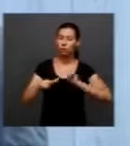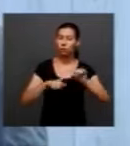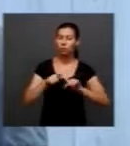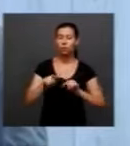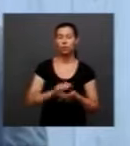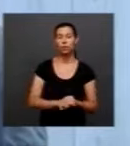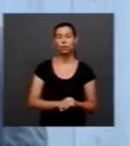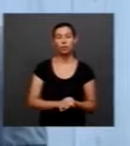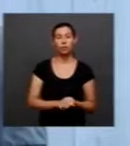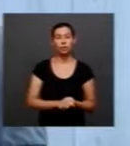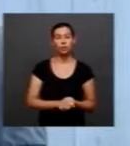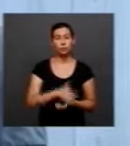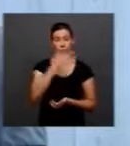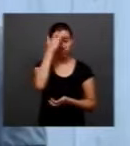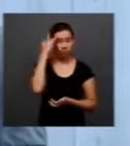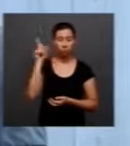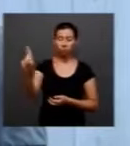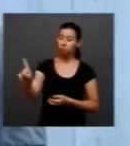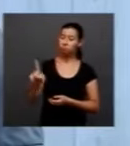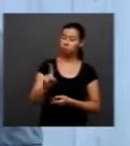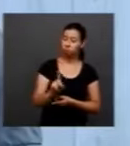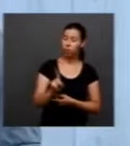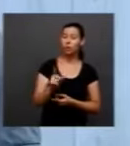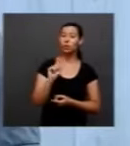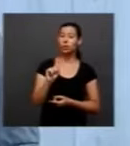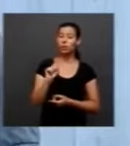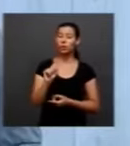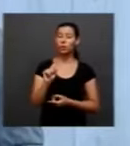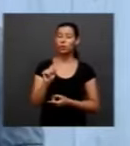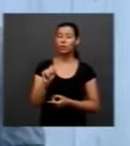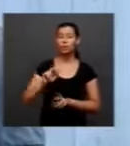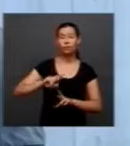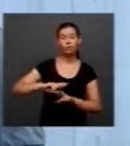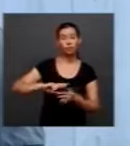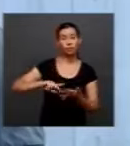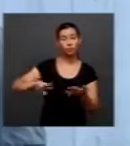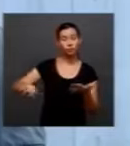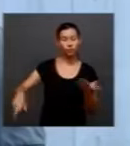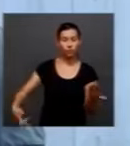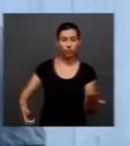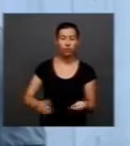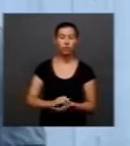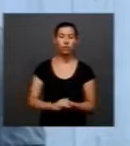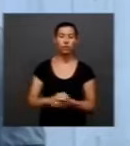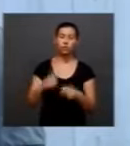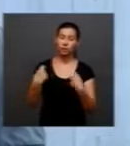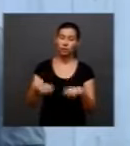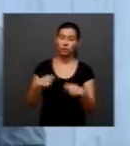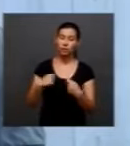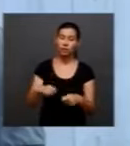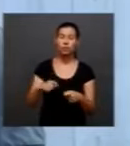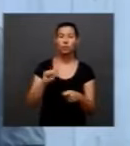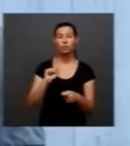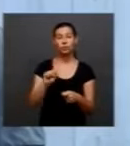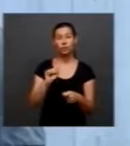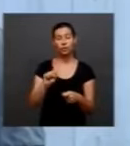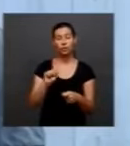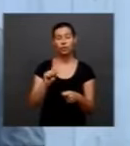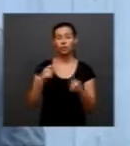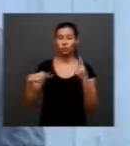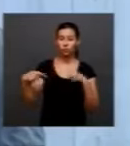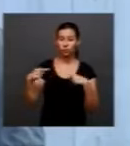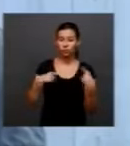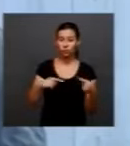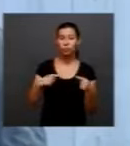comunidade. E a comunidade é diversa, ela é diferente, a gente precisa discutir essas questões para poder